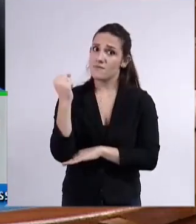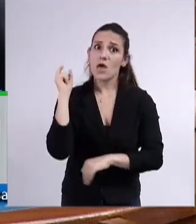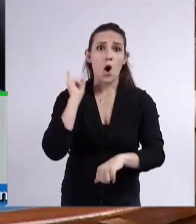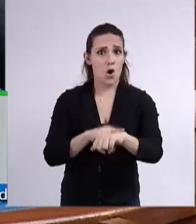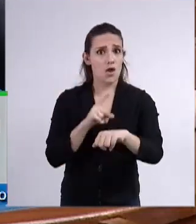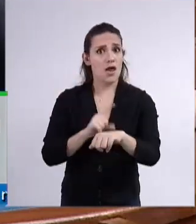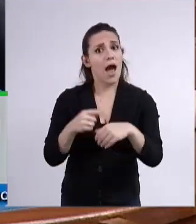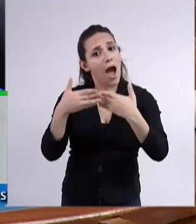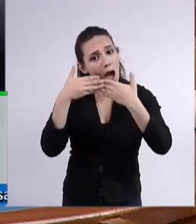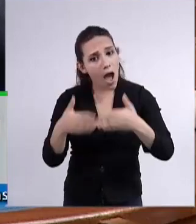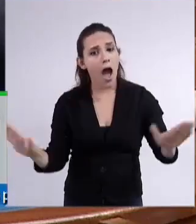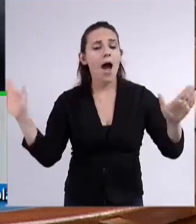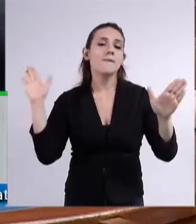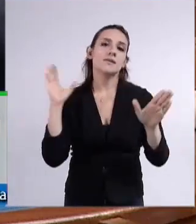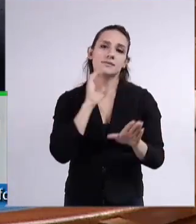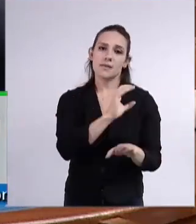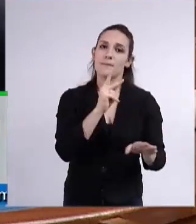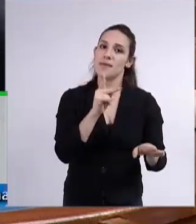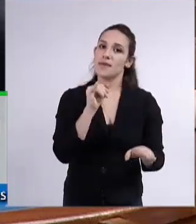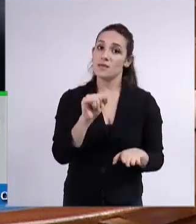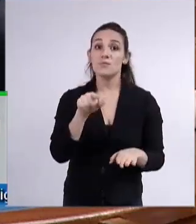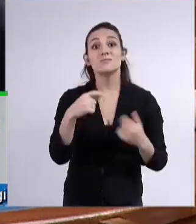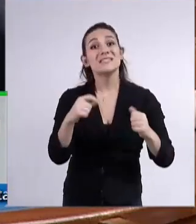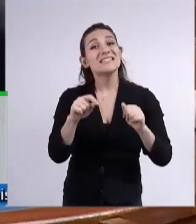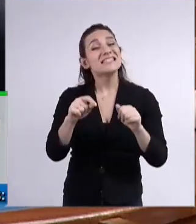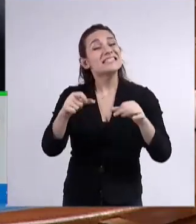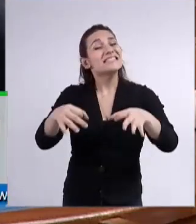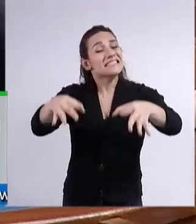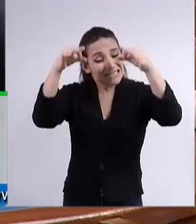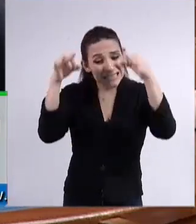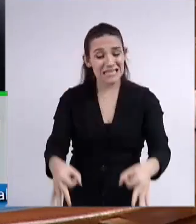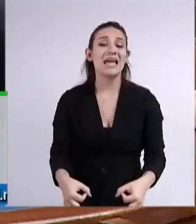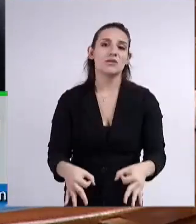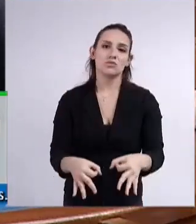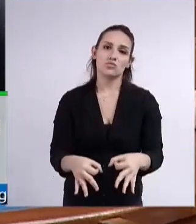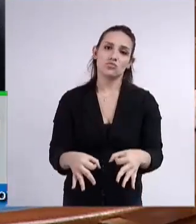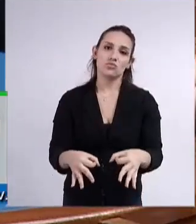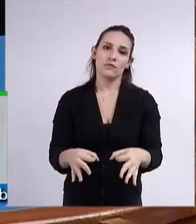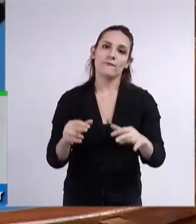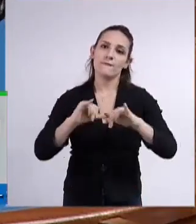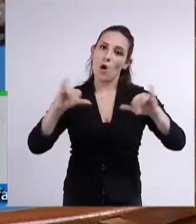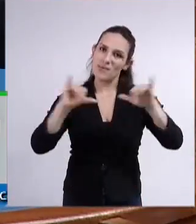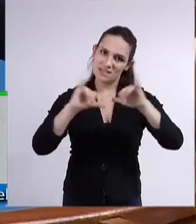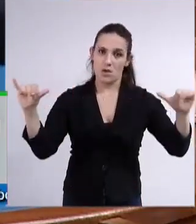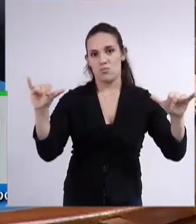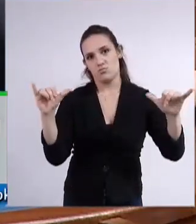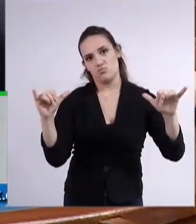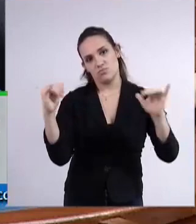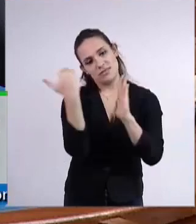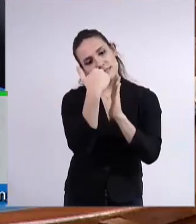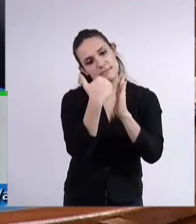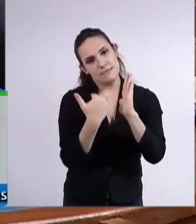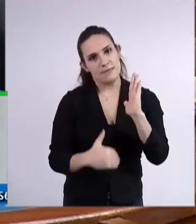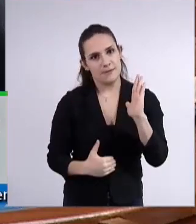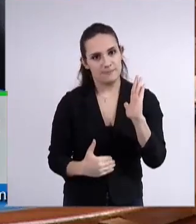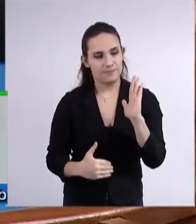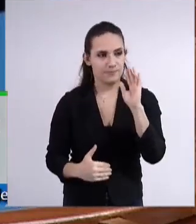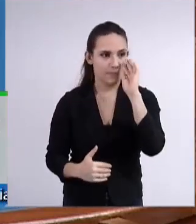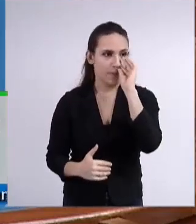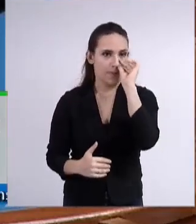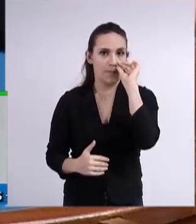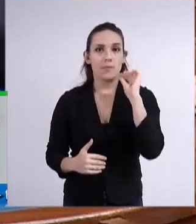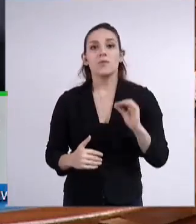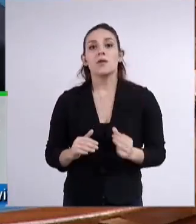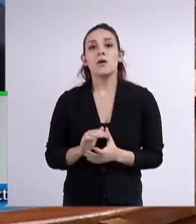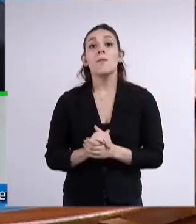instala uma CPI, a gente precisa ter evidências fortes, concretas, e aí a nossa cobrança, deputado Marçal,